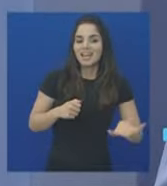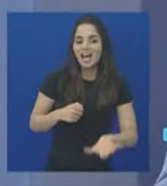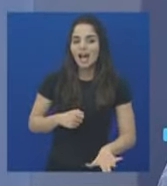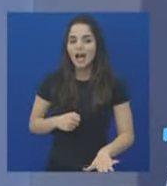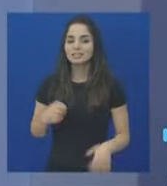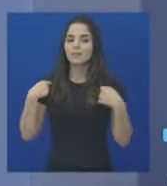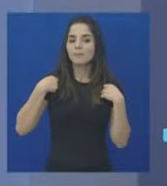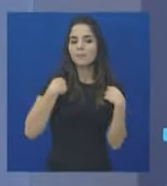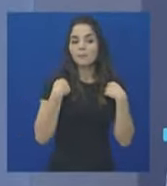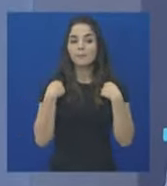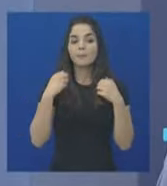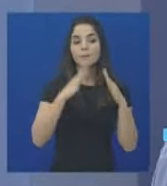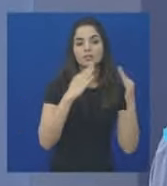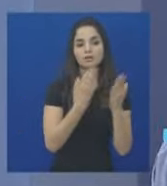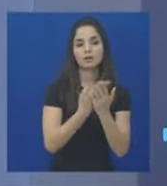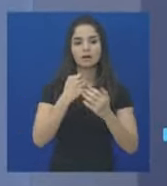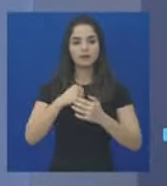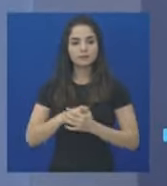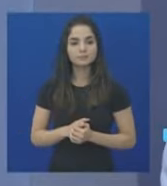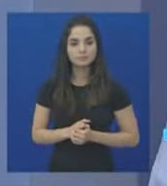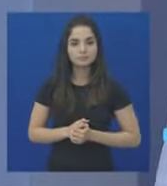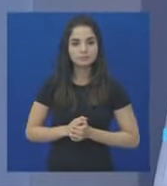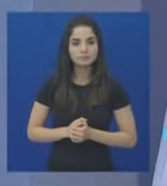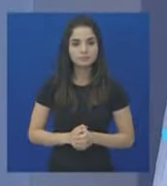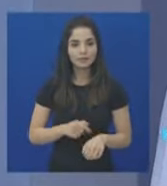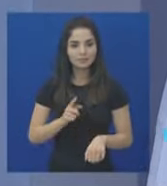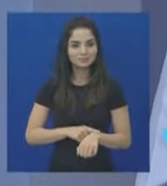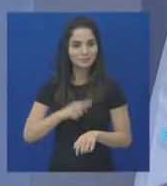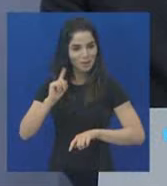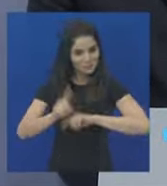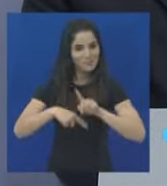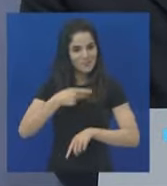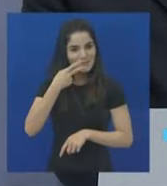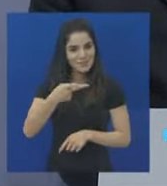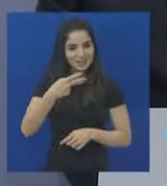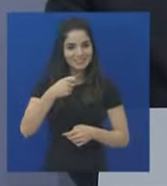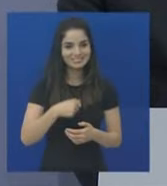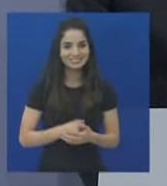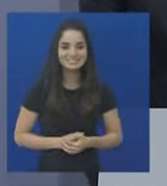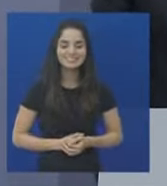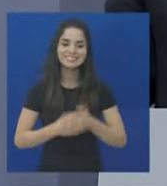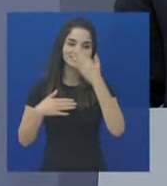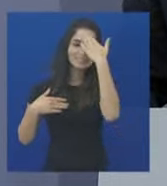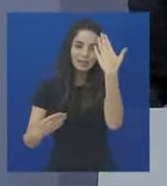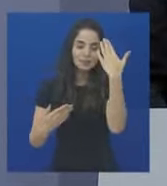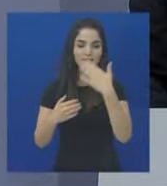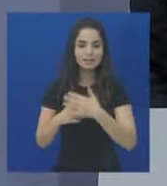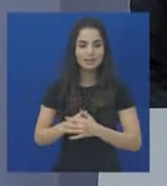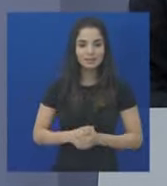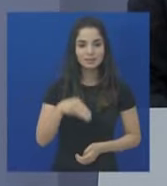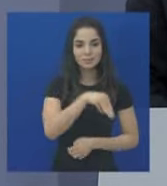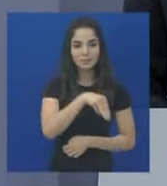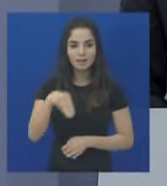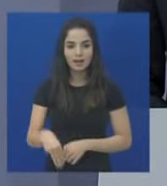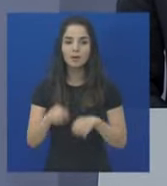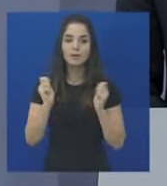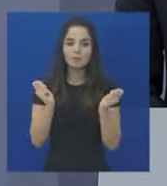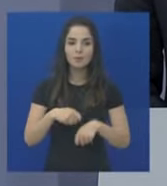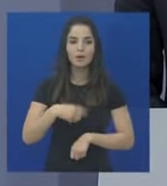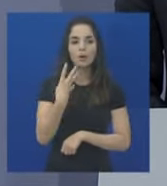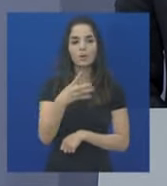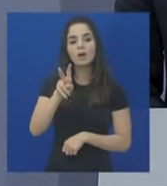escola. E vamos fazer o seguinte, meu tempo está terminando, daqui a pouco eu completo. Obrigado, candidato. Bom, candidato Marquinho Mendes, o senhor tem